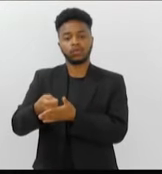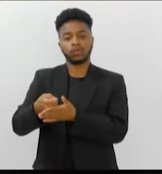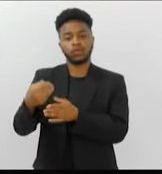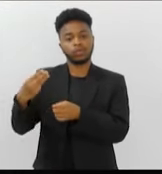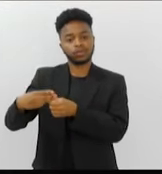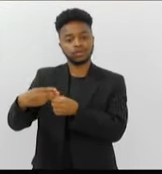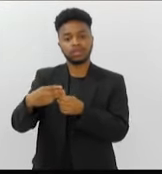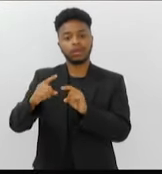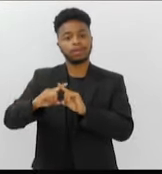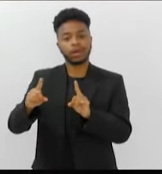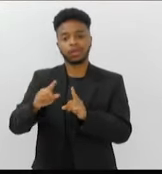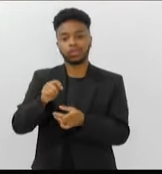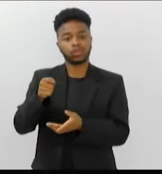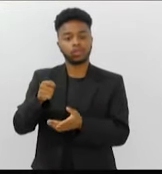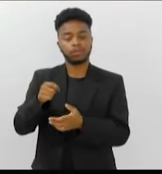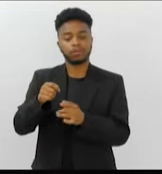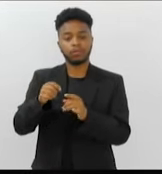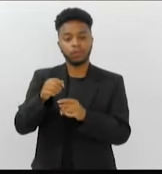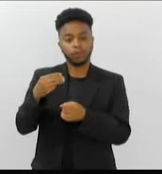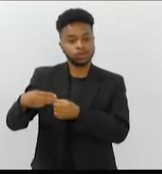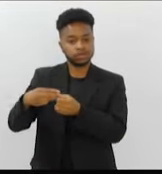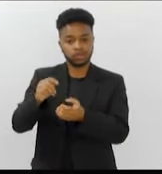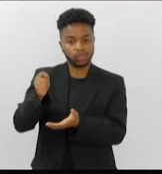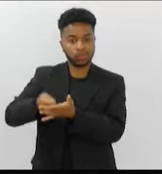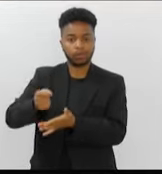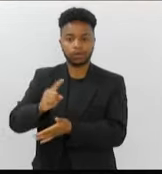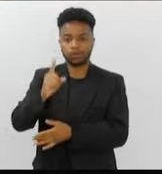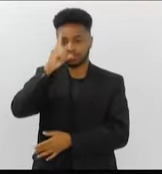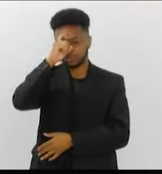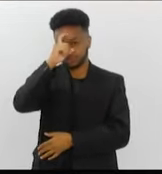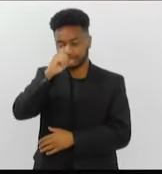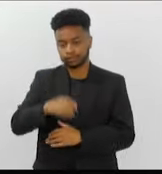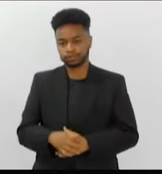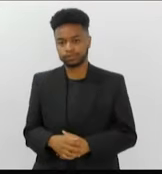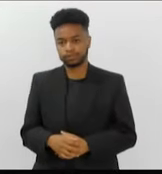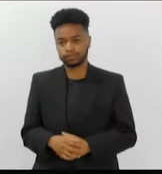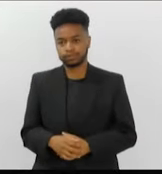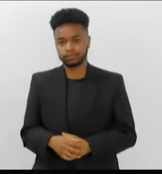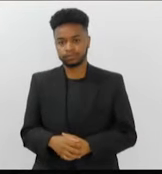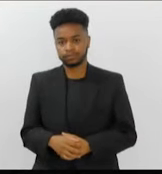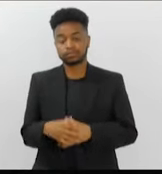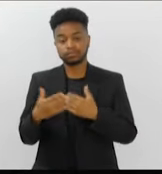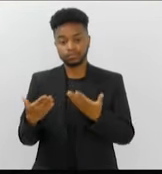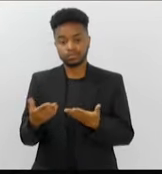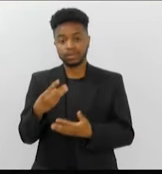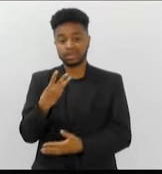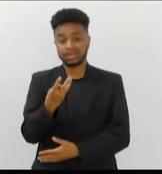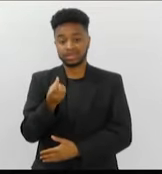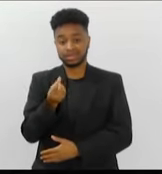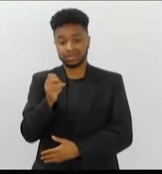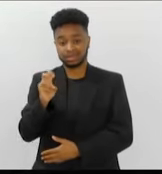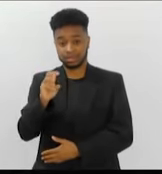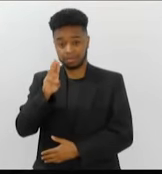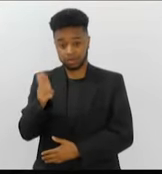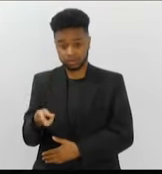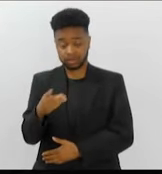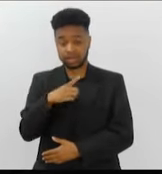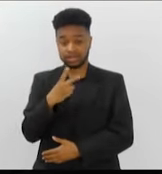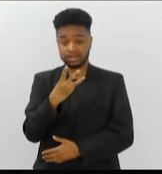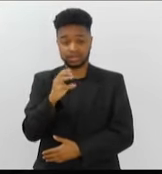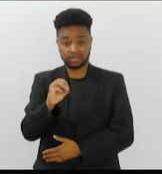desviou e não pagou ao hospital. Dentre esses 65 milhões, 30